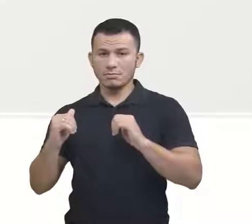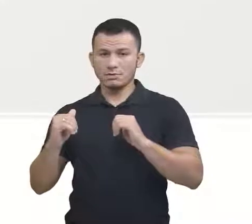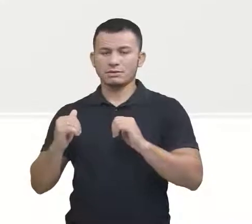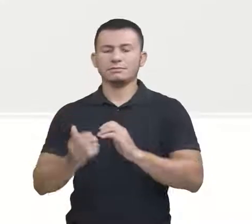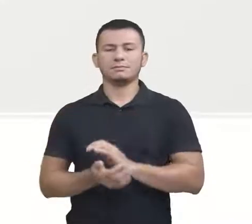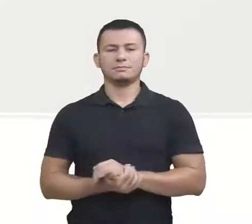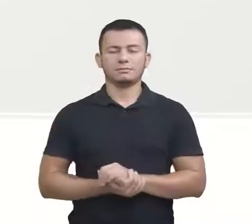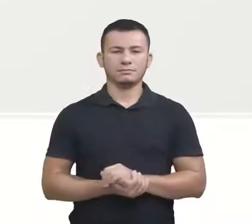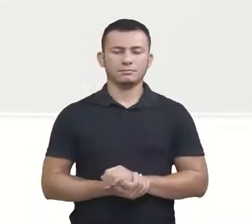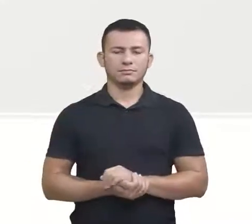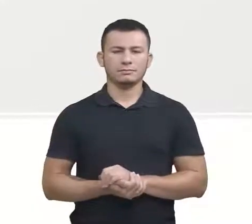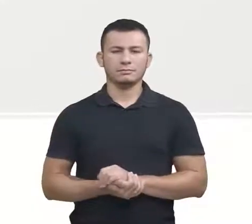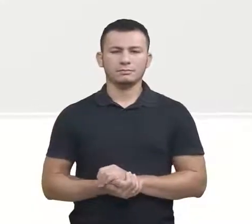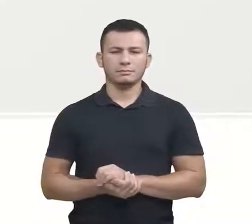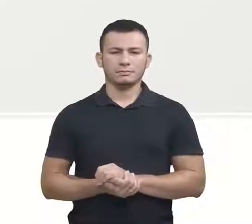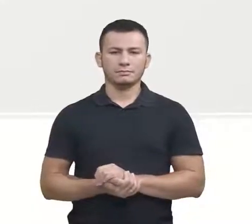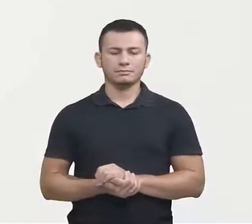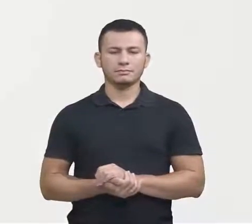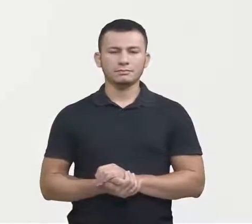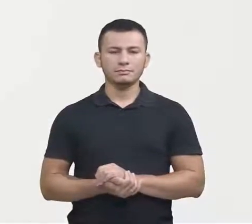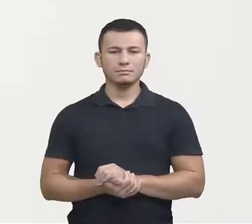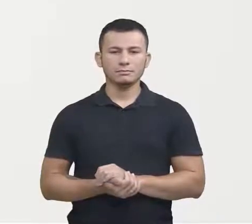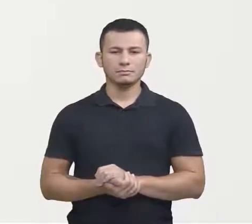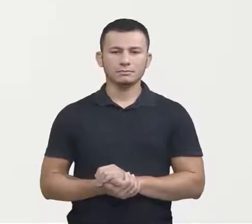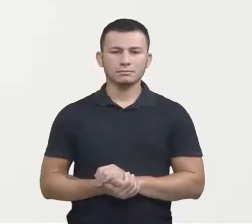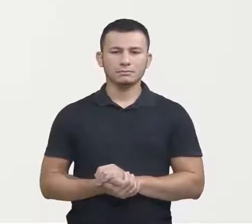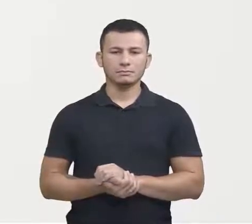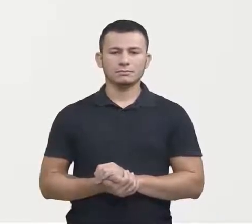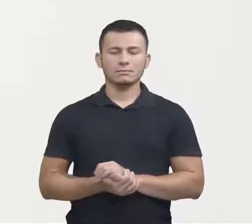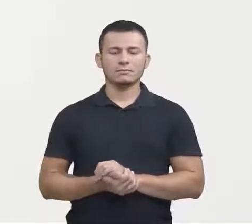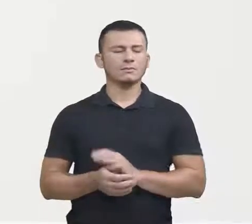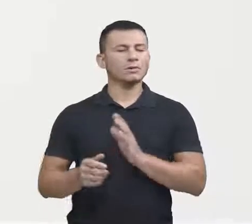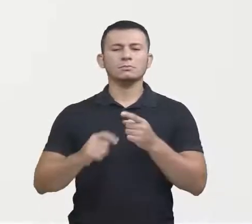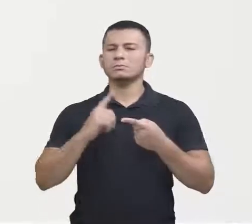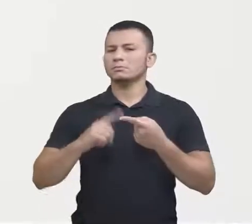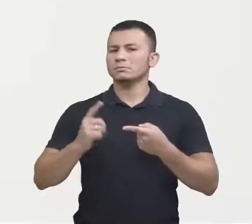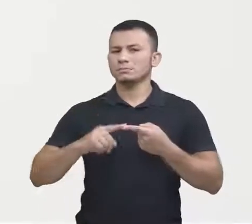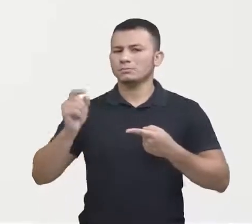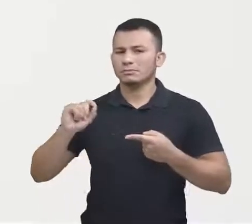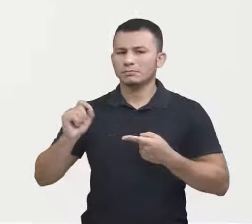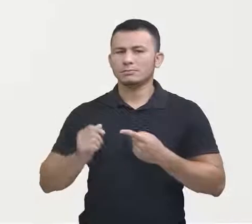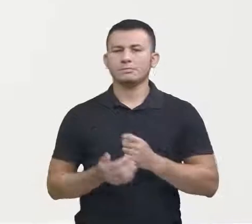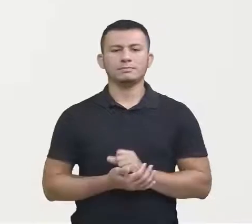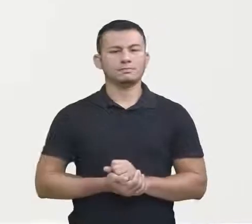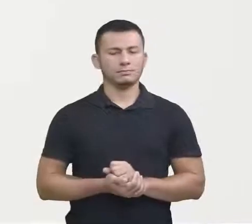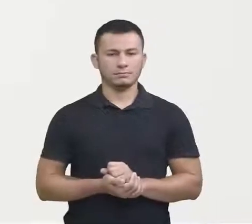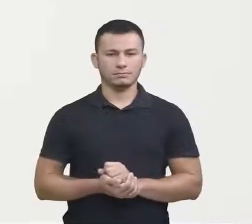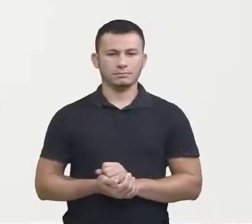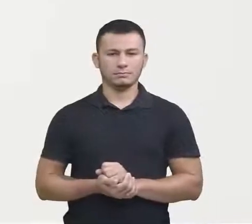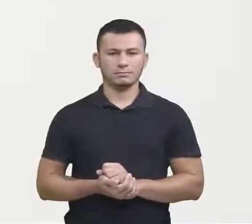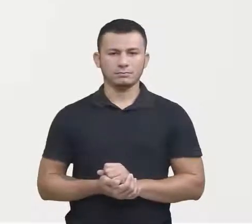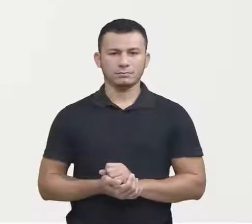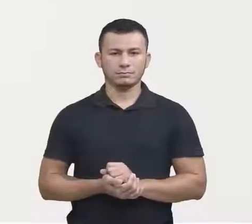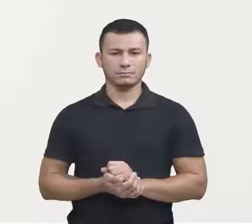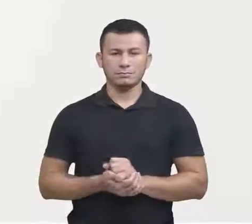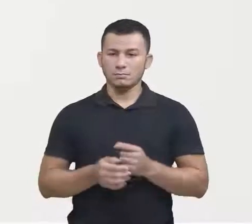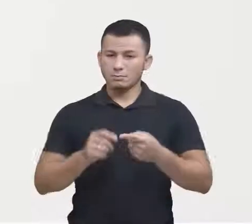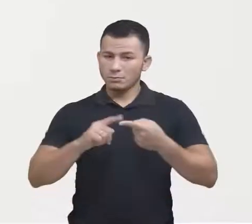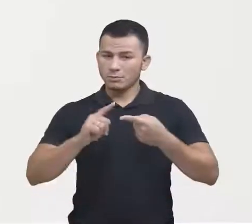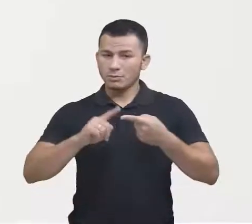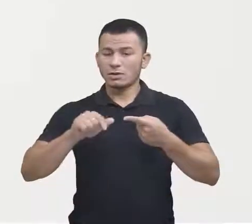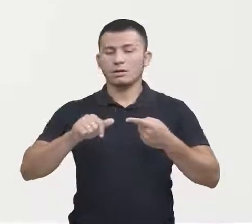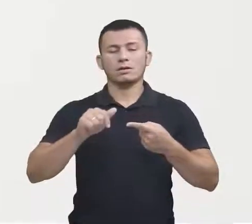até parar eu vou primeiro ó fazer sem